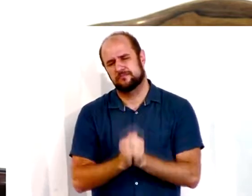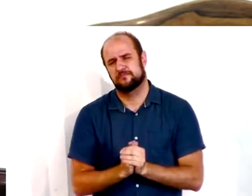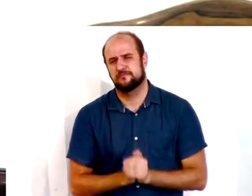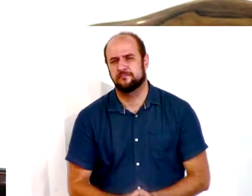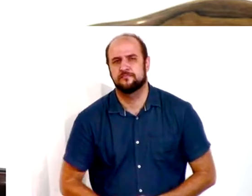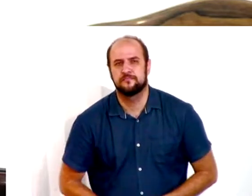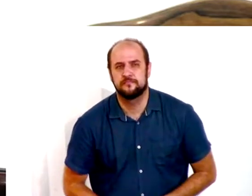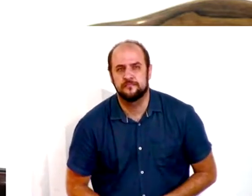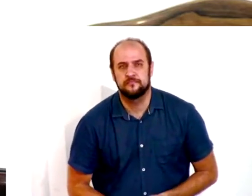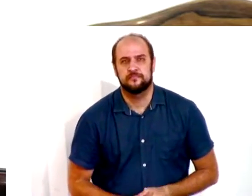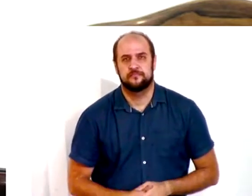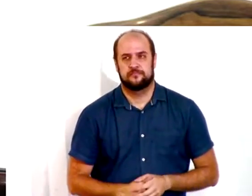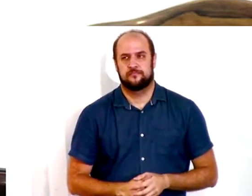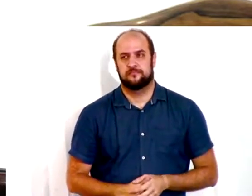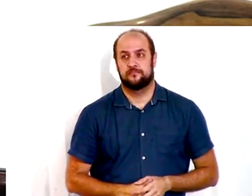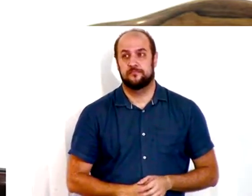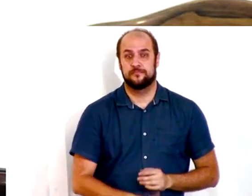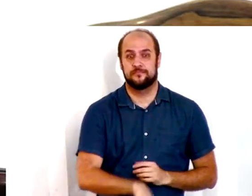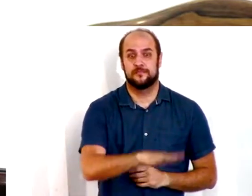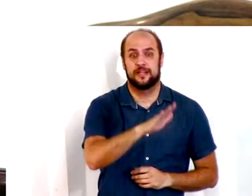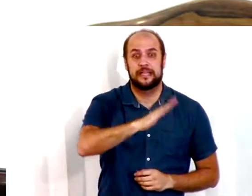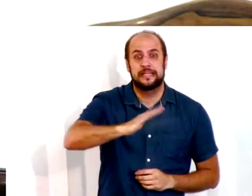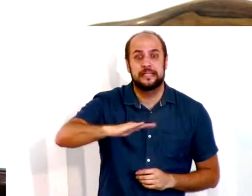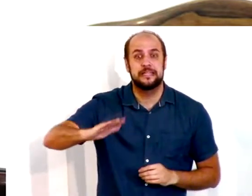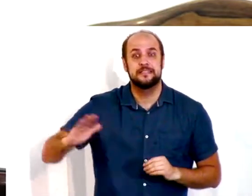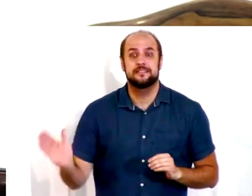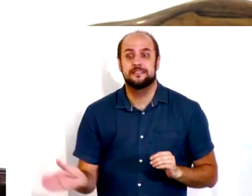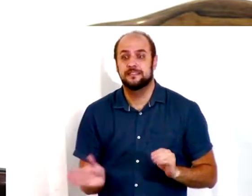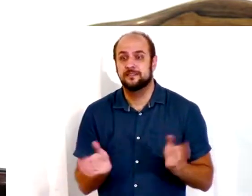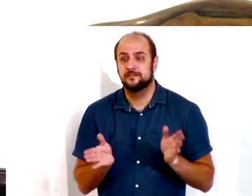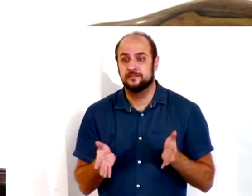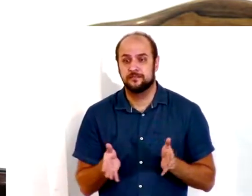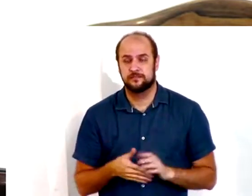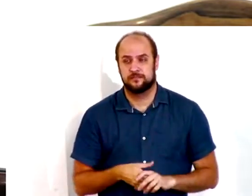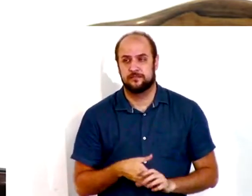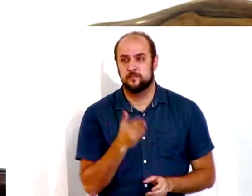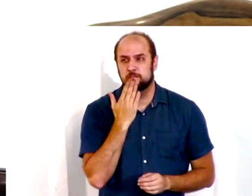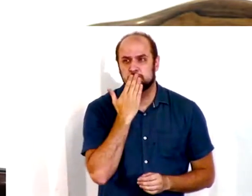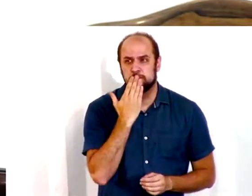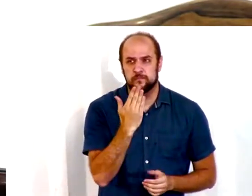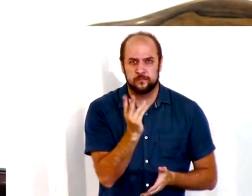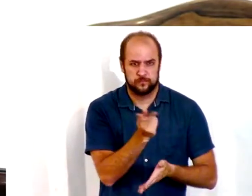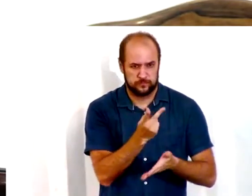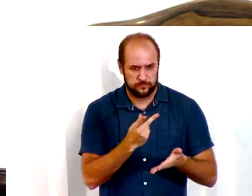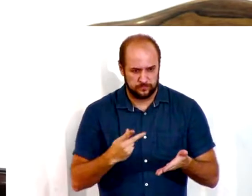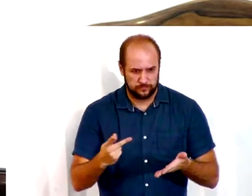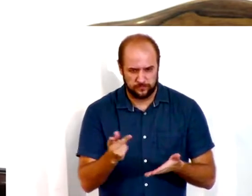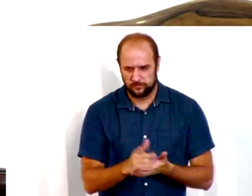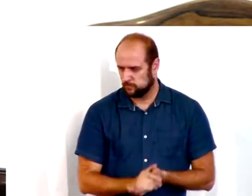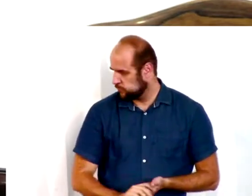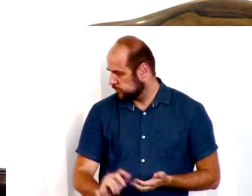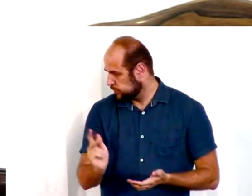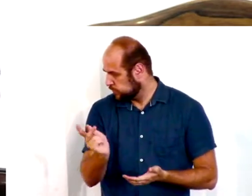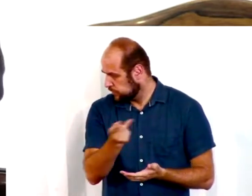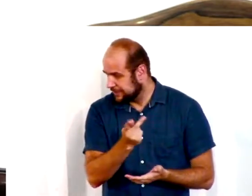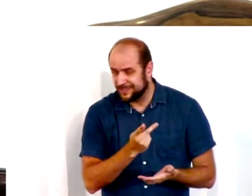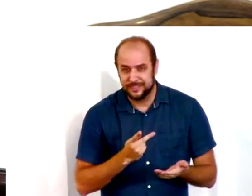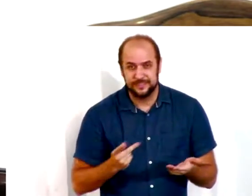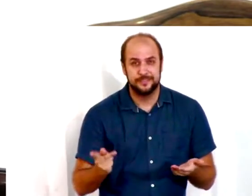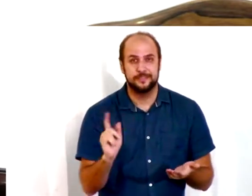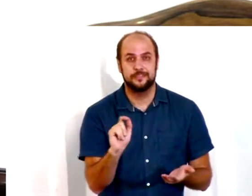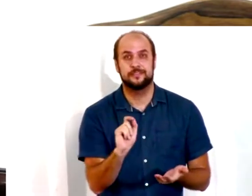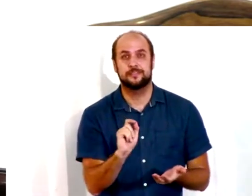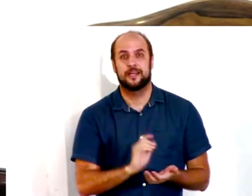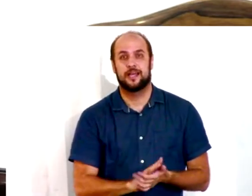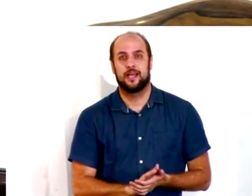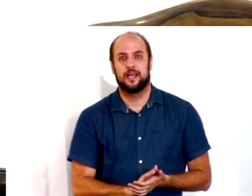Amém. Crianças, pedi para vocês fazerem um desenho, e o desenho é